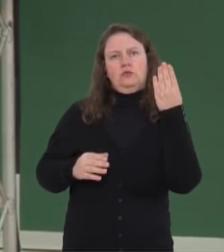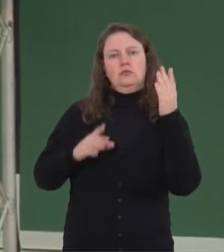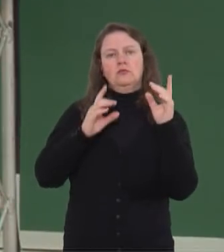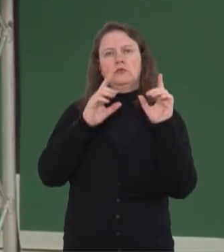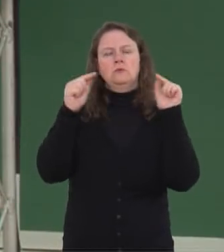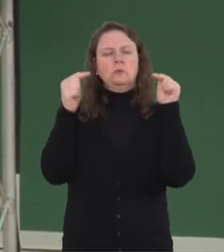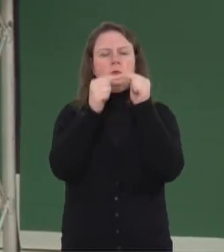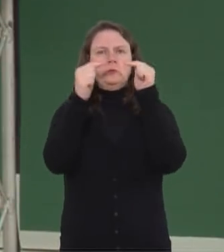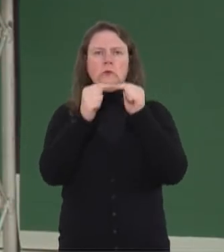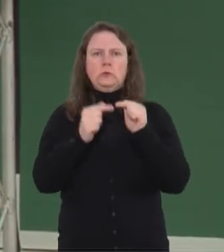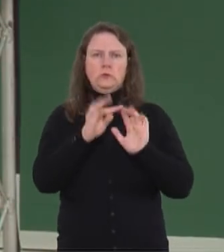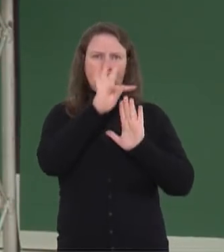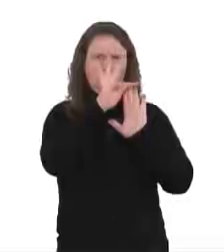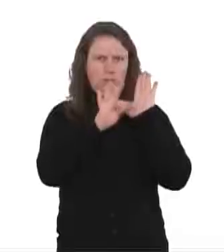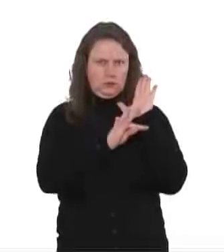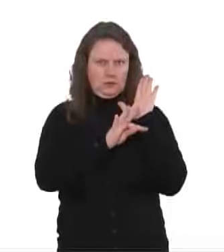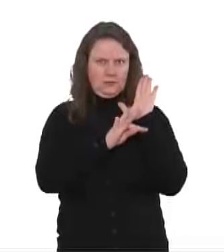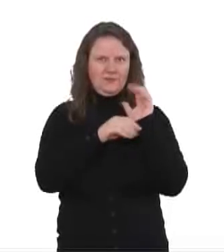encontrar ali no texto de vocês.